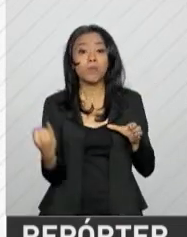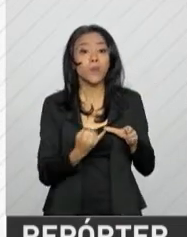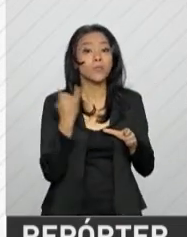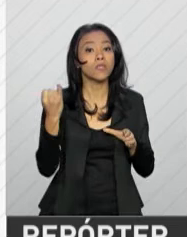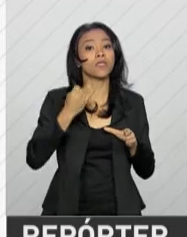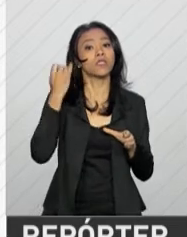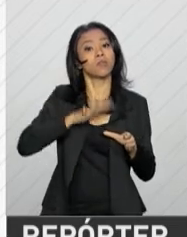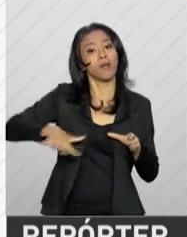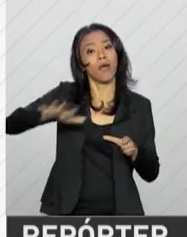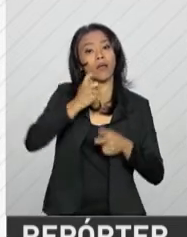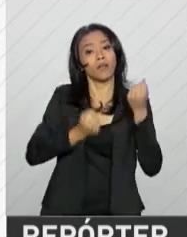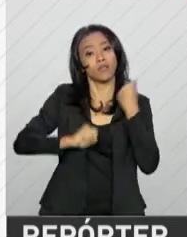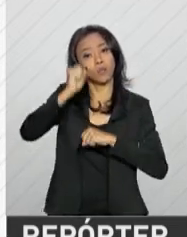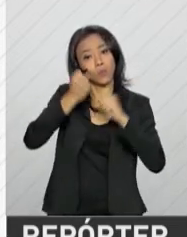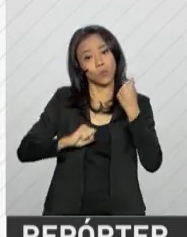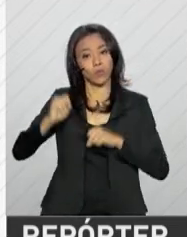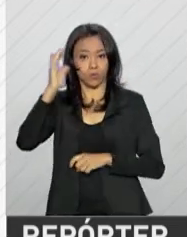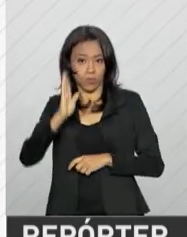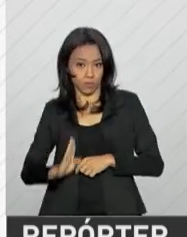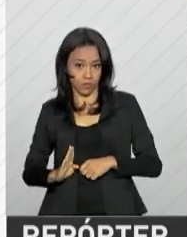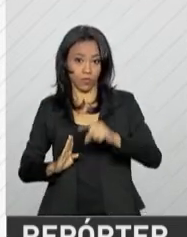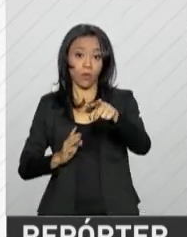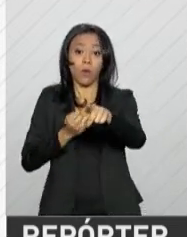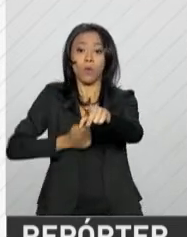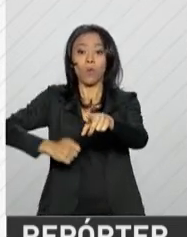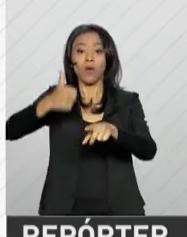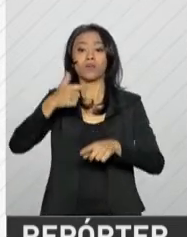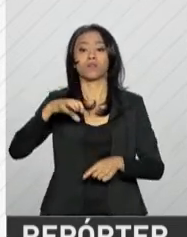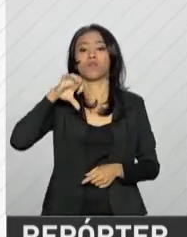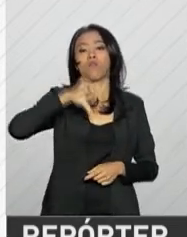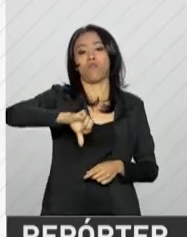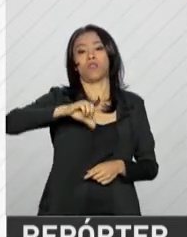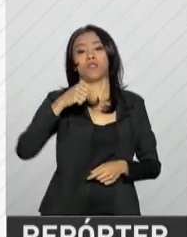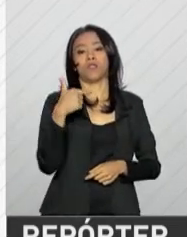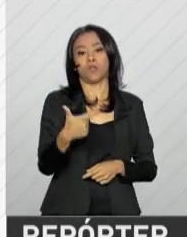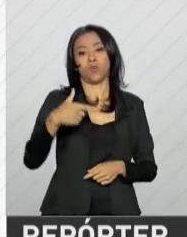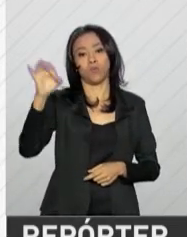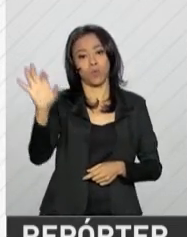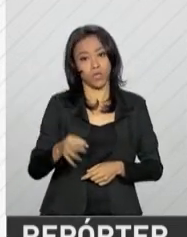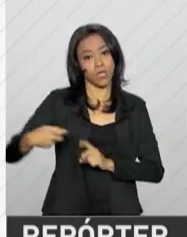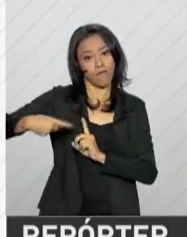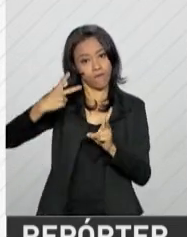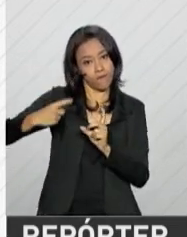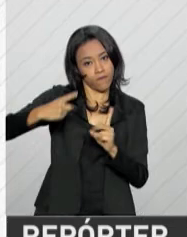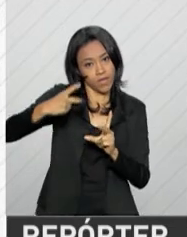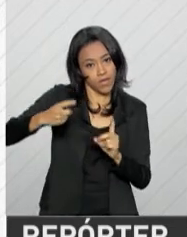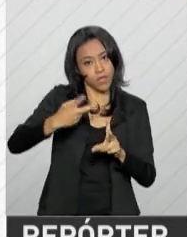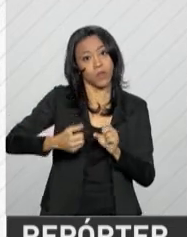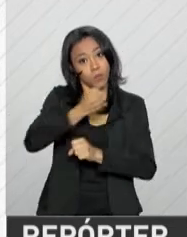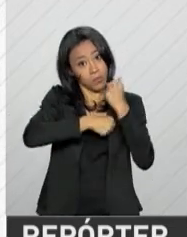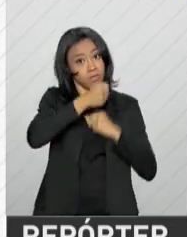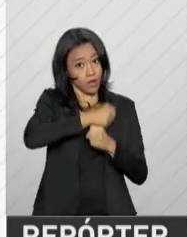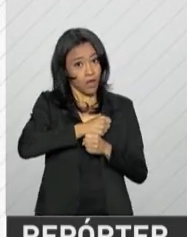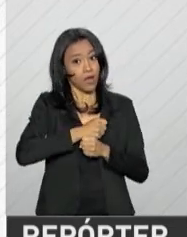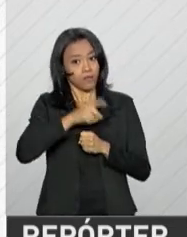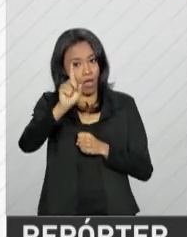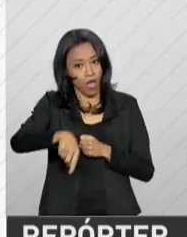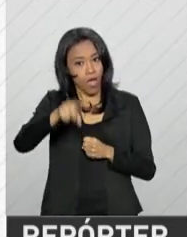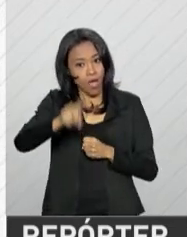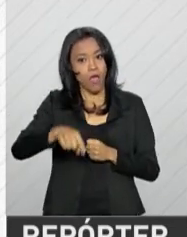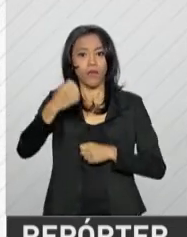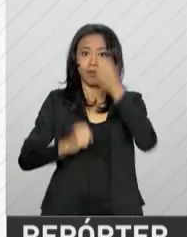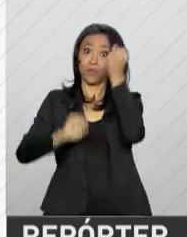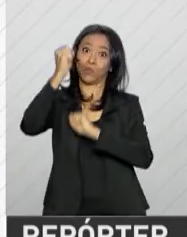industrial do país quase 92 por cento das exportações brasileiras para o mercosul no ano passado foram de bens